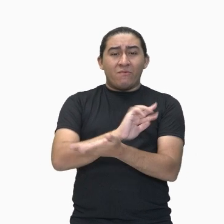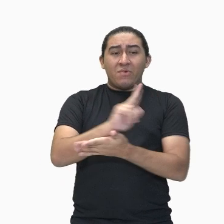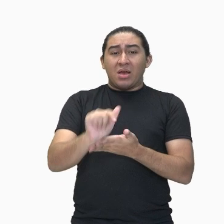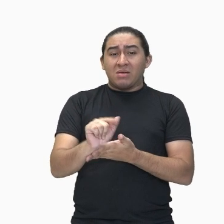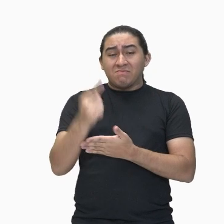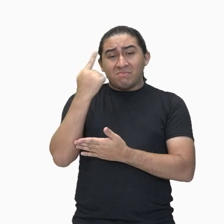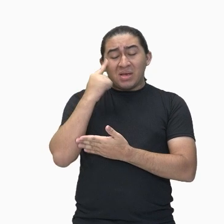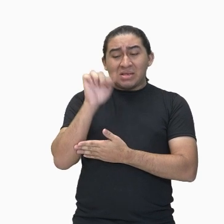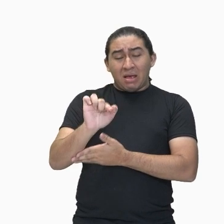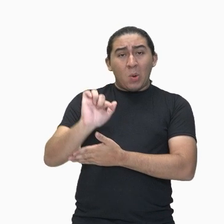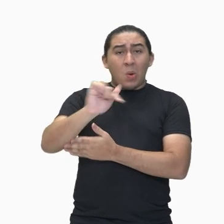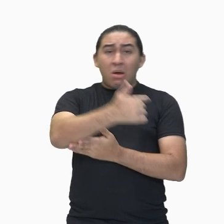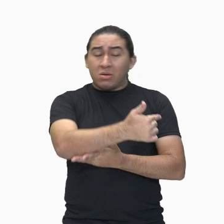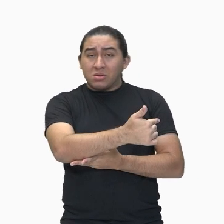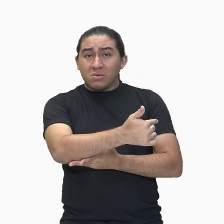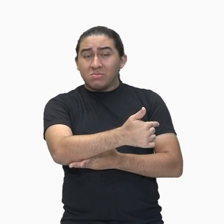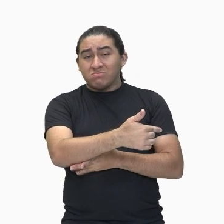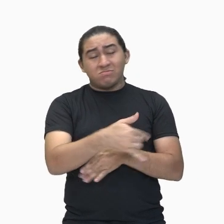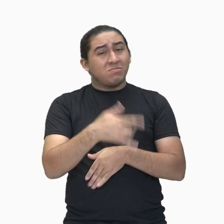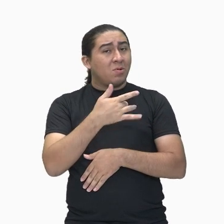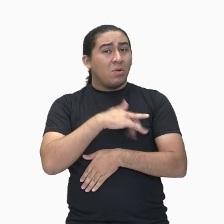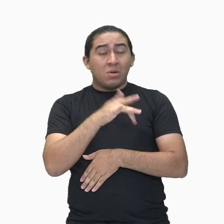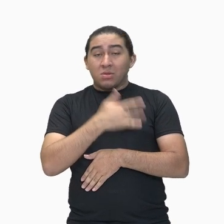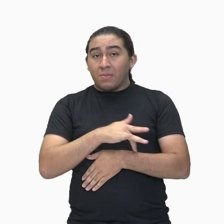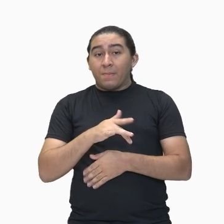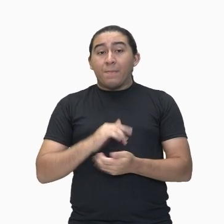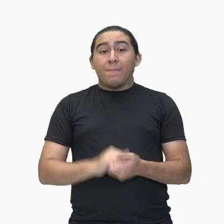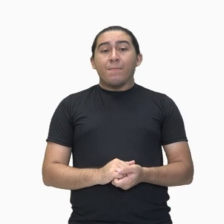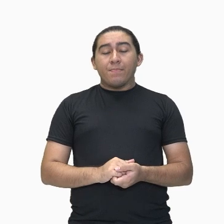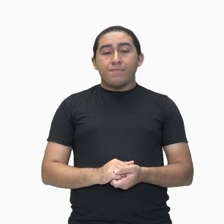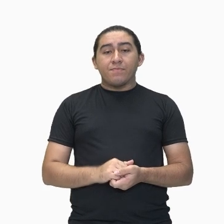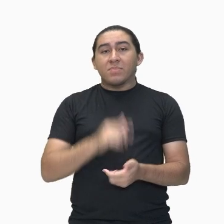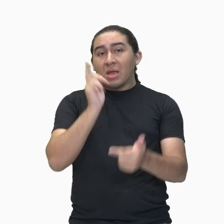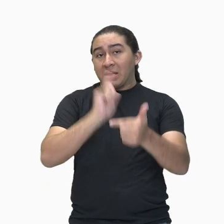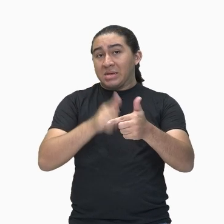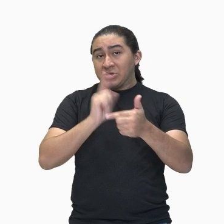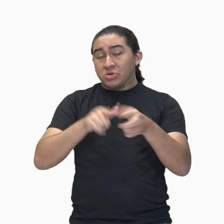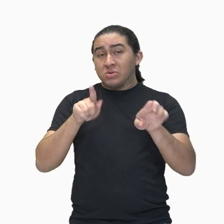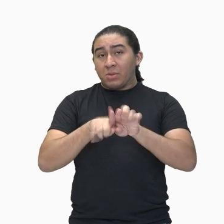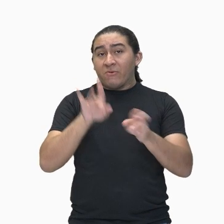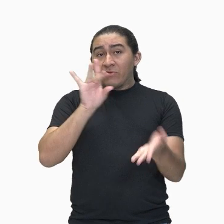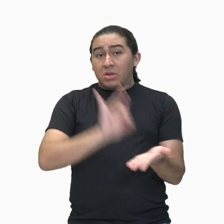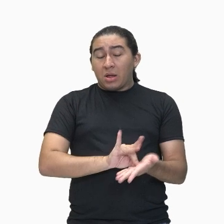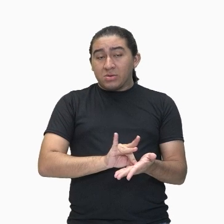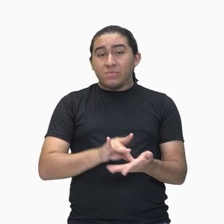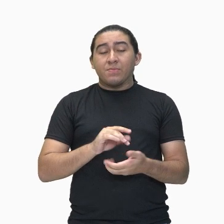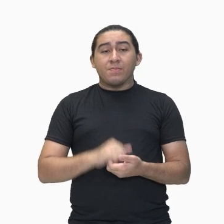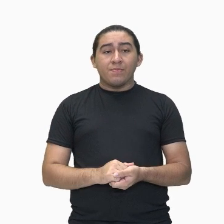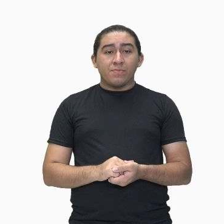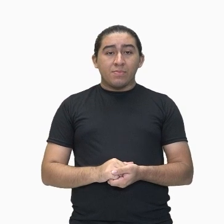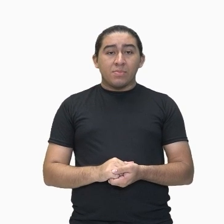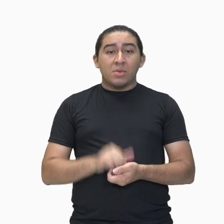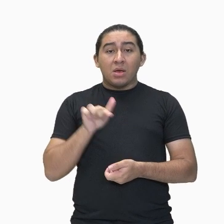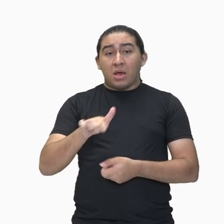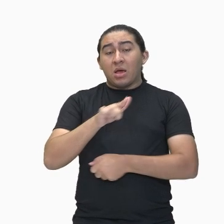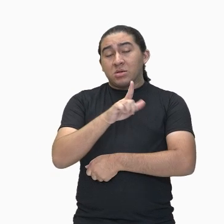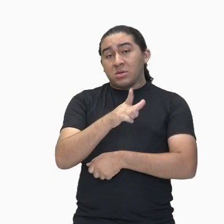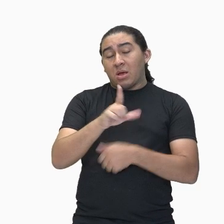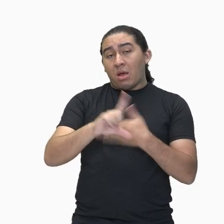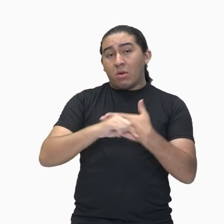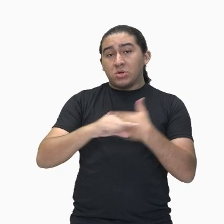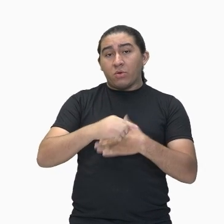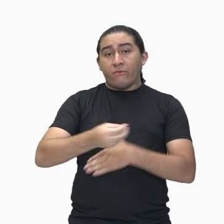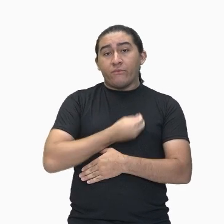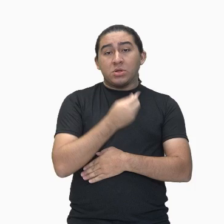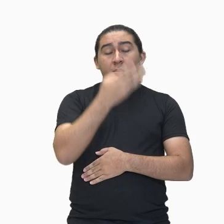diz outra coisa é besta. Então é um texto satírico, mas bem verdadeiro, né? Gregório de Matos viveu no Brasil no